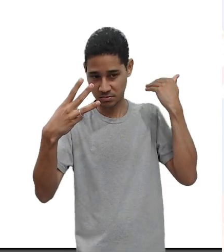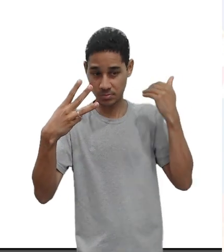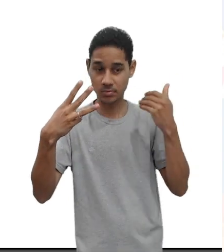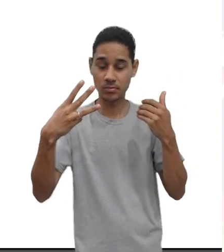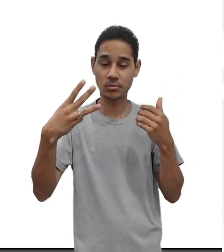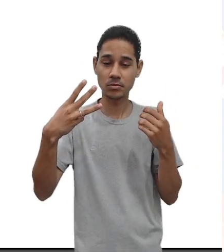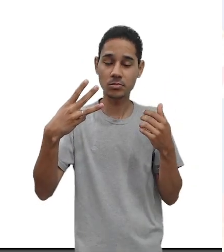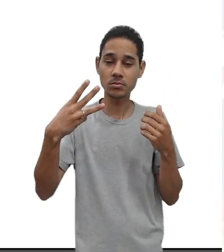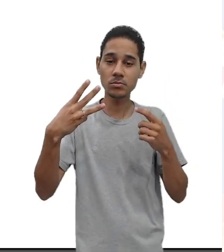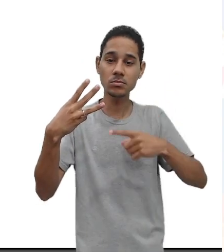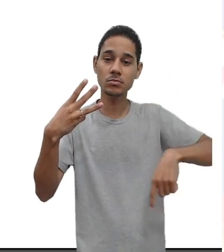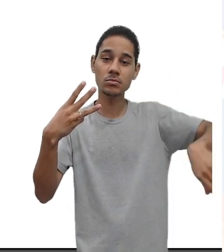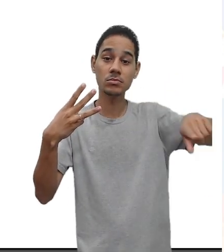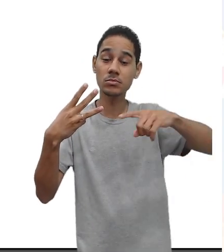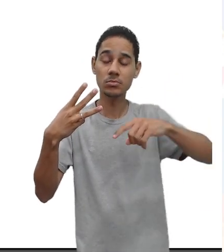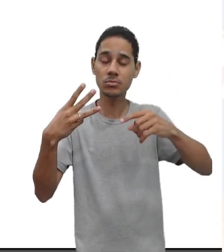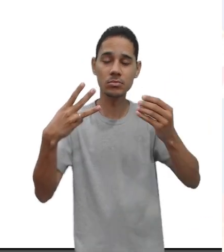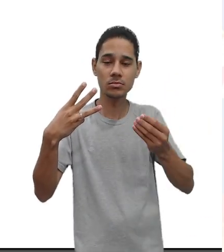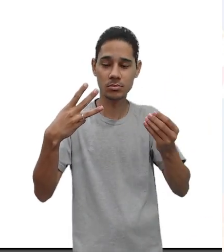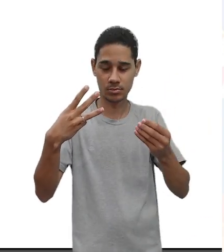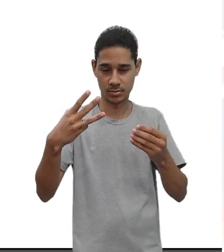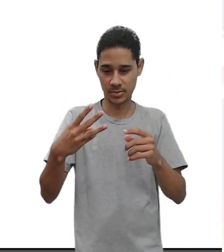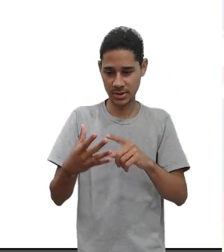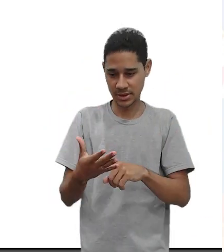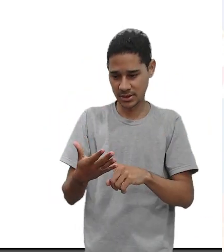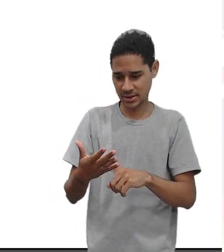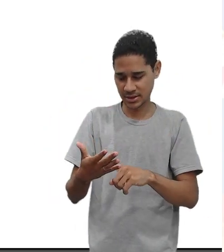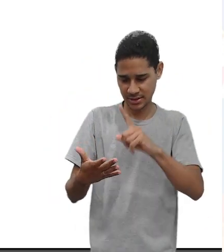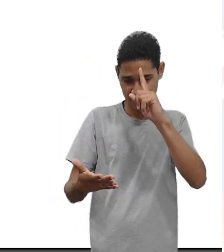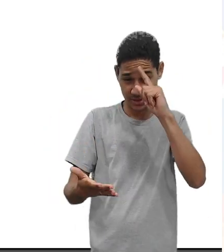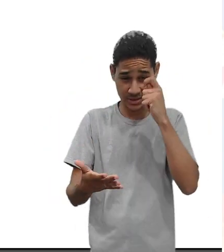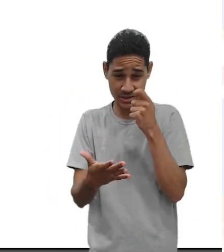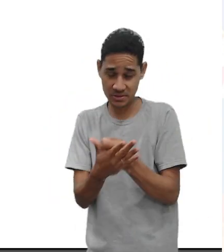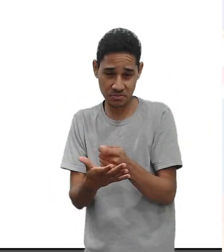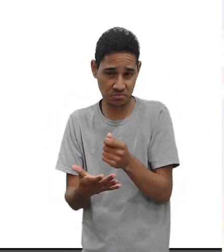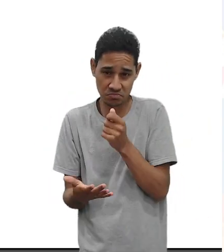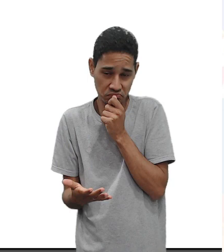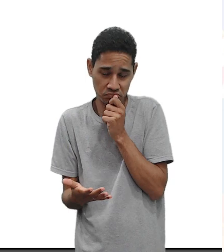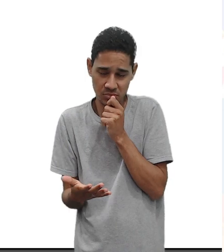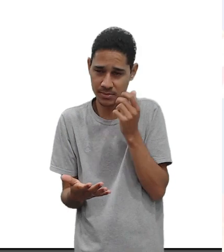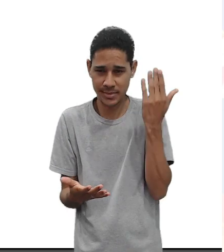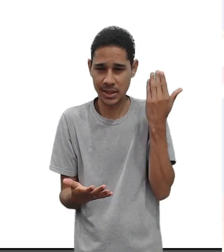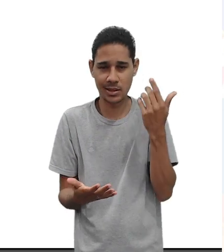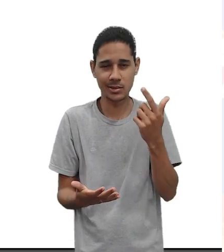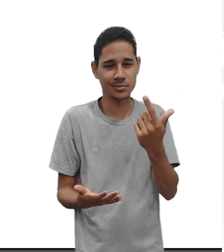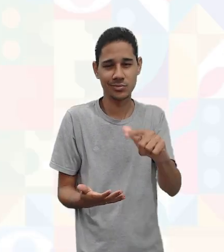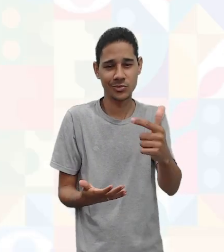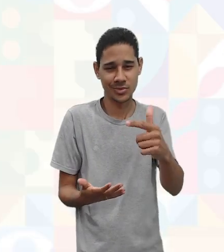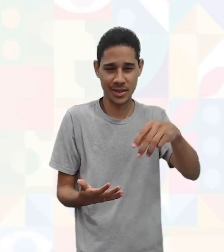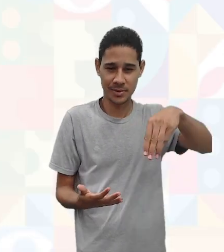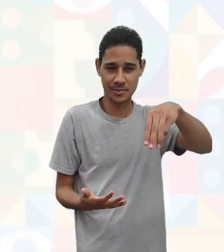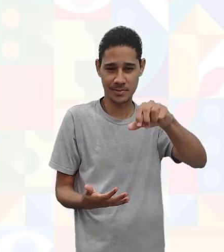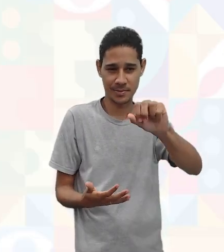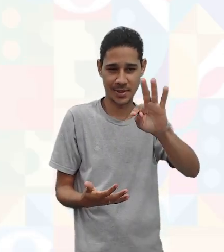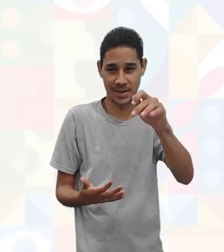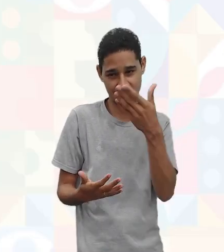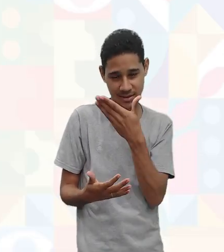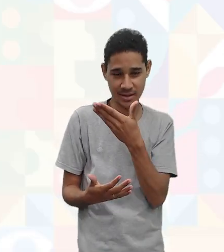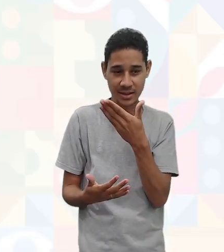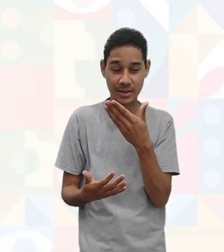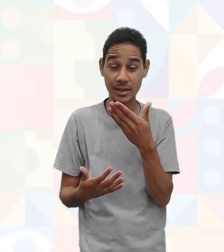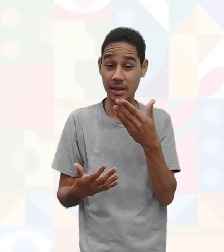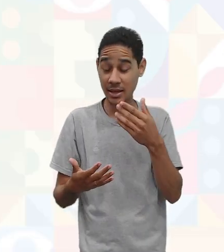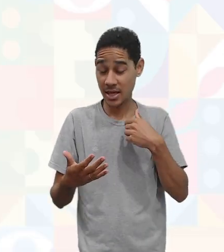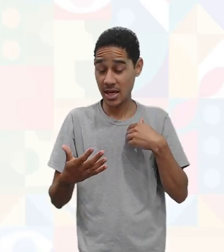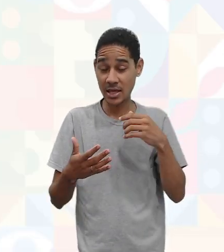a gente, quando não definia, até pela inexistência, né, desse tipo de meta, quando você